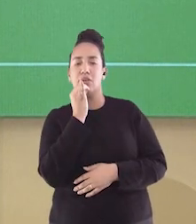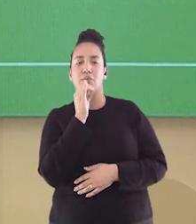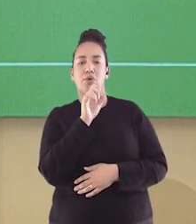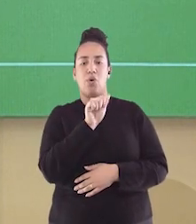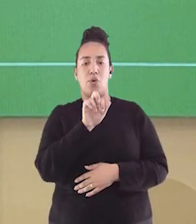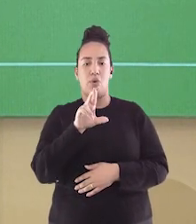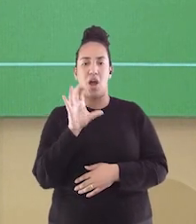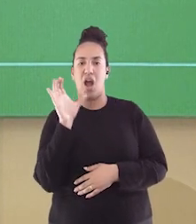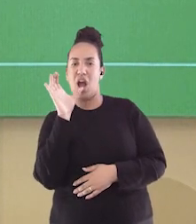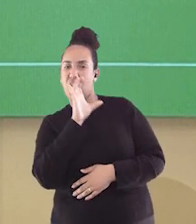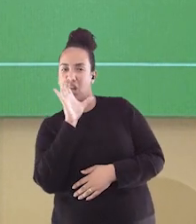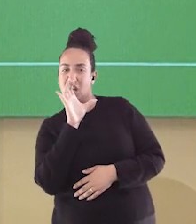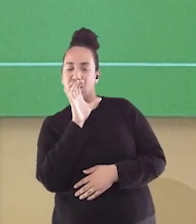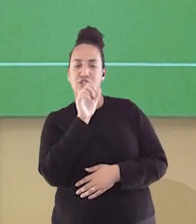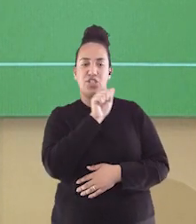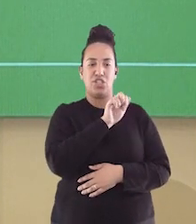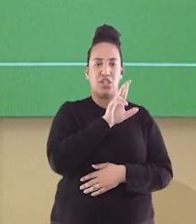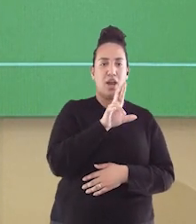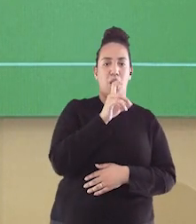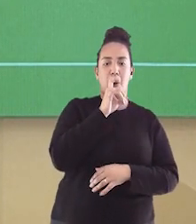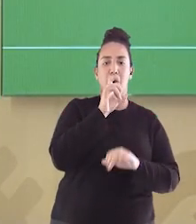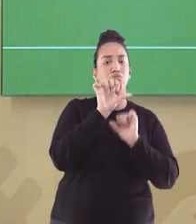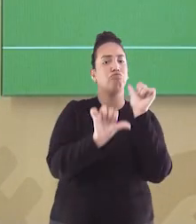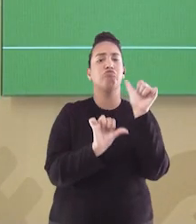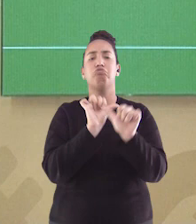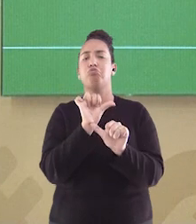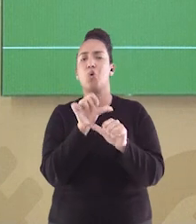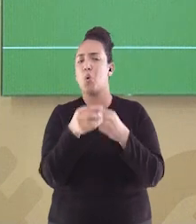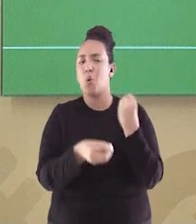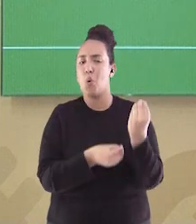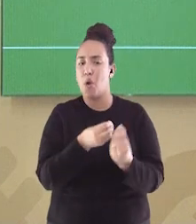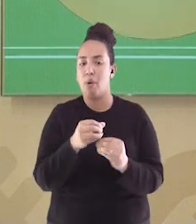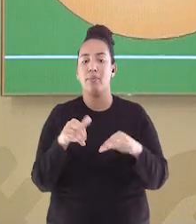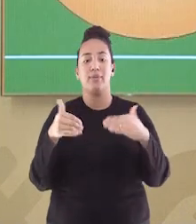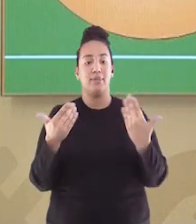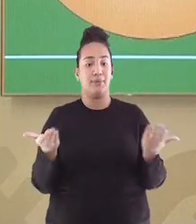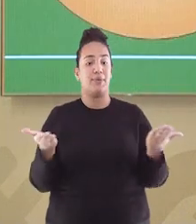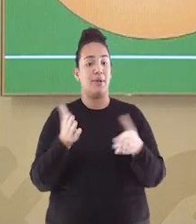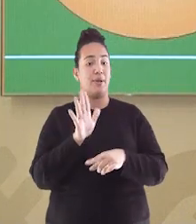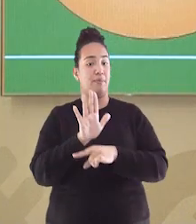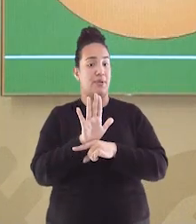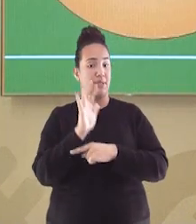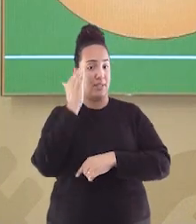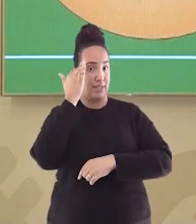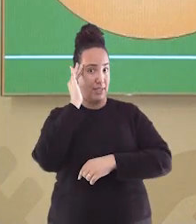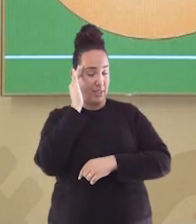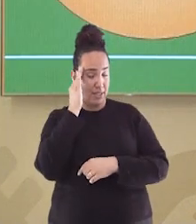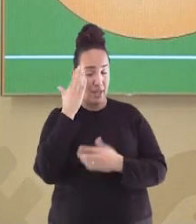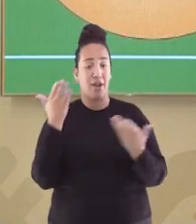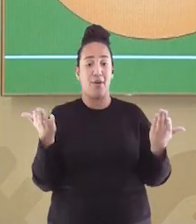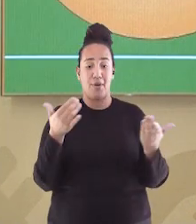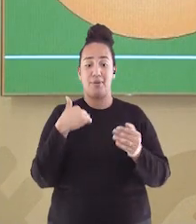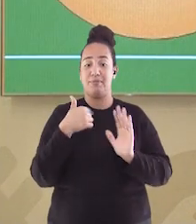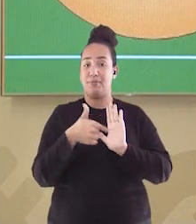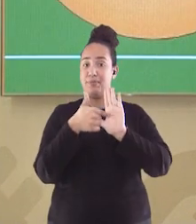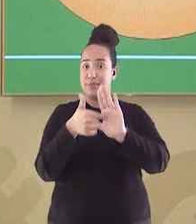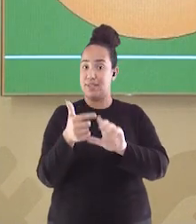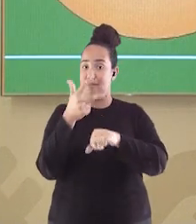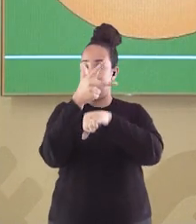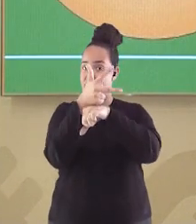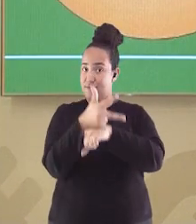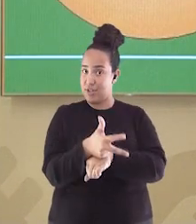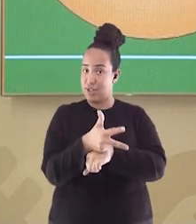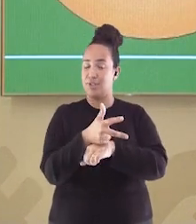e ar frio não ocorressem, será que isso seria possível? Para nos ajudar a entender isso, trouxemos um vídeo do Manual do